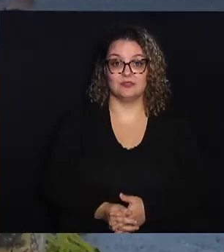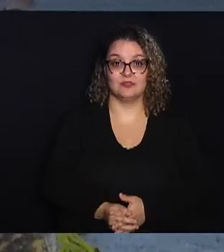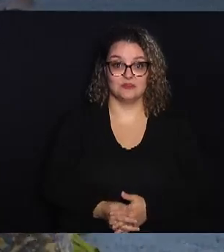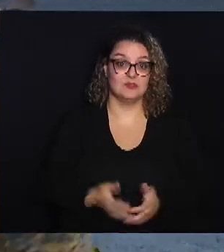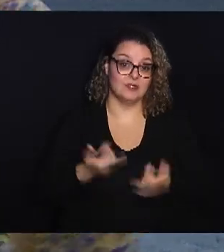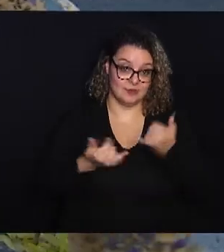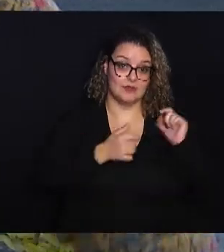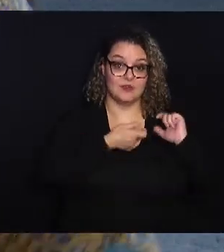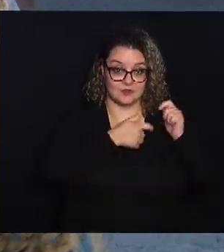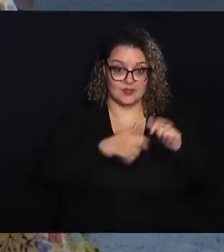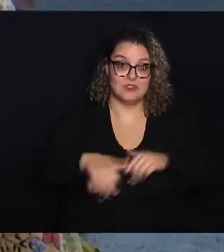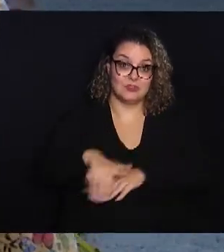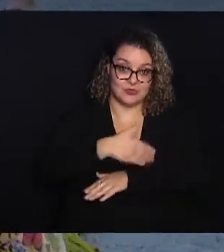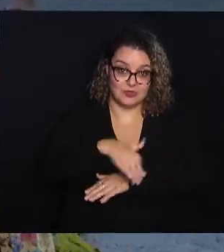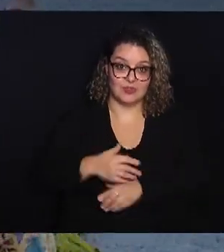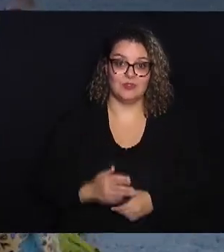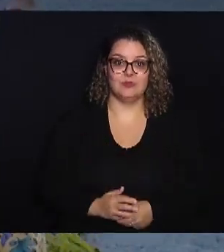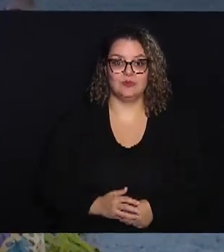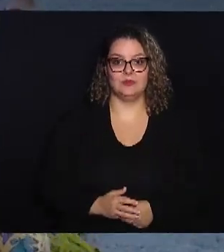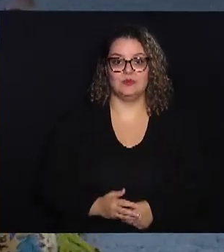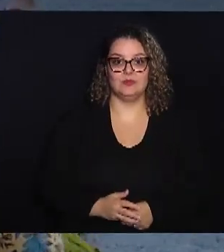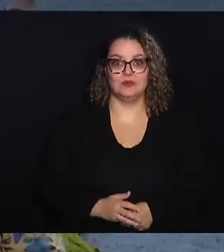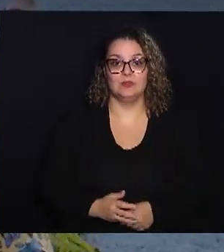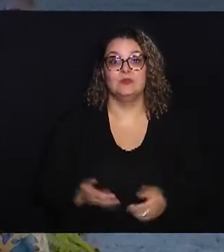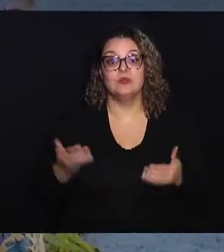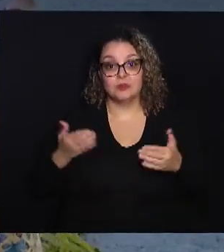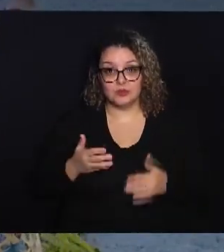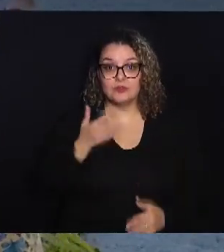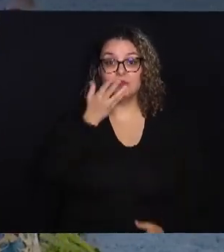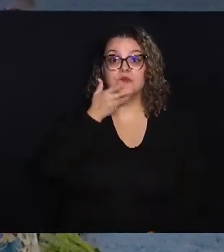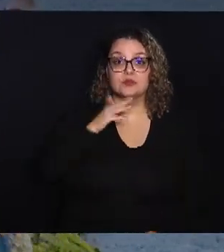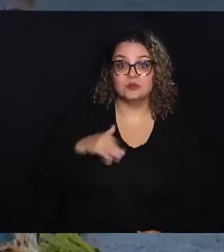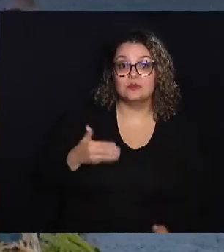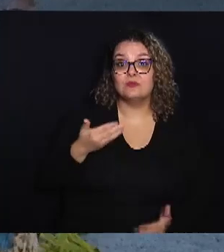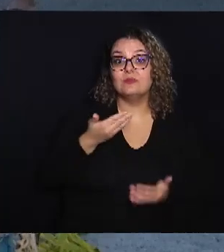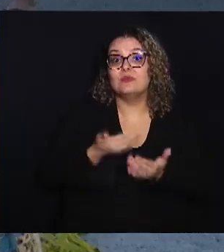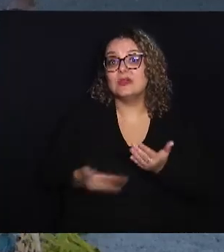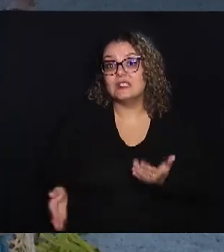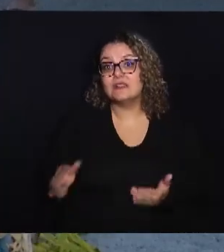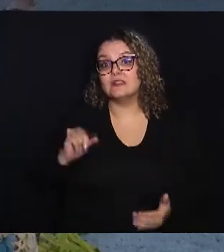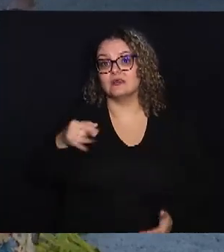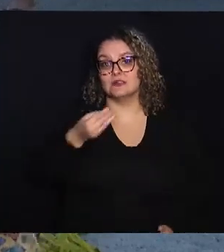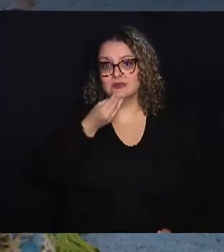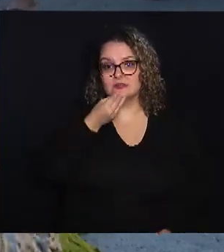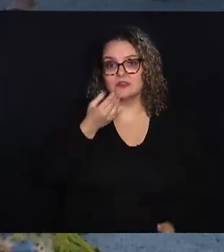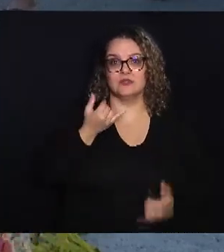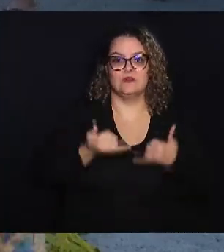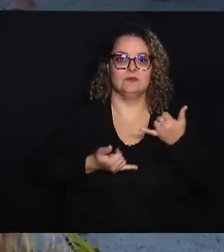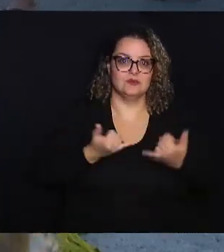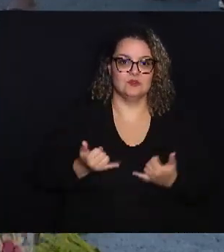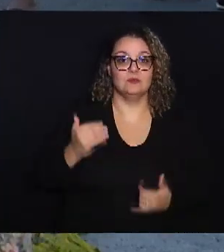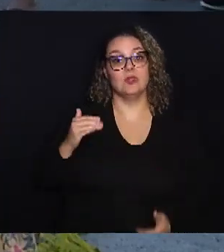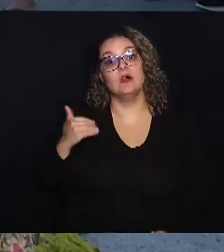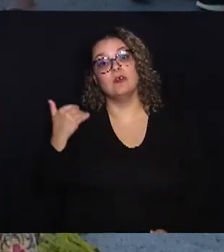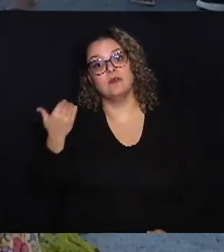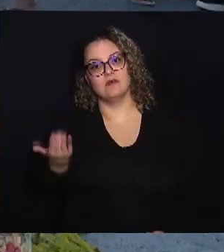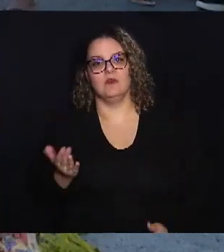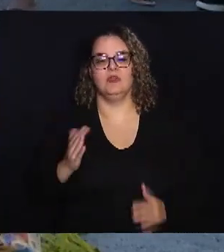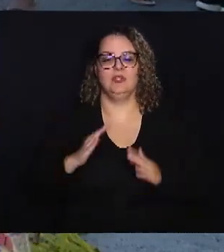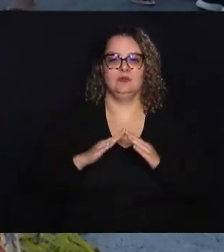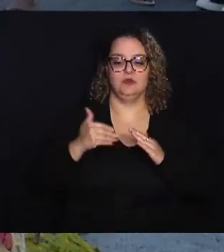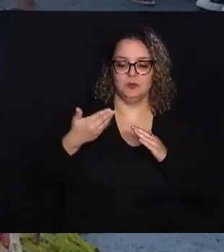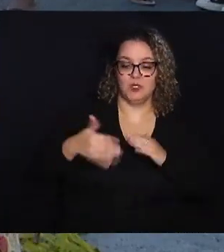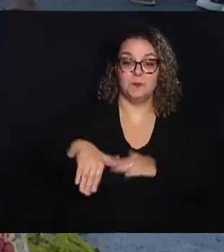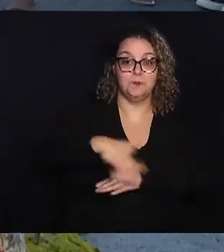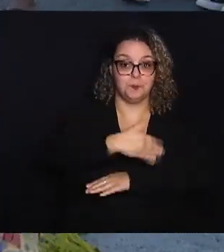das brincadeiras tradicionais de rua, né? Hoje as crianças perderam muito dessas oportunidades de brincar do lado de fora,